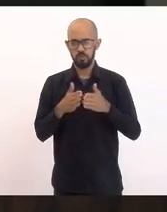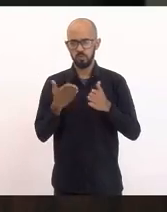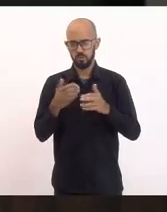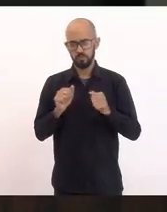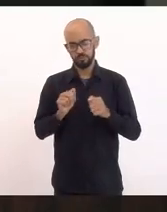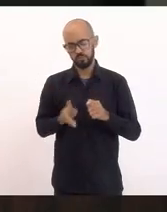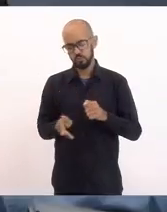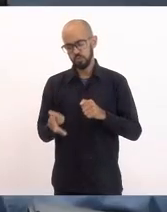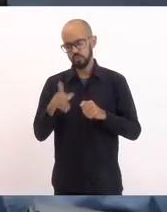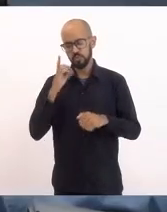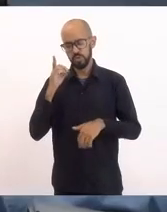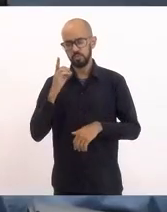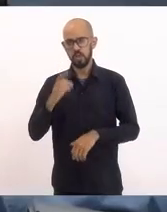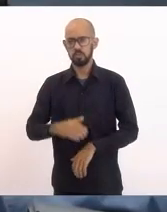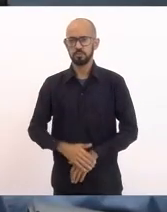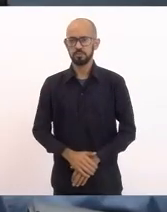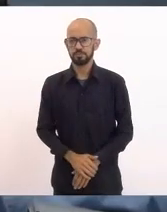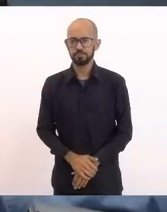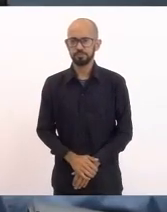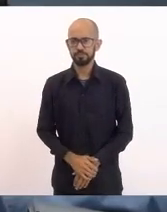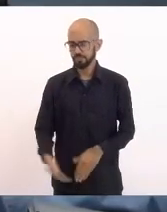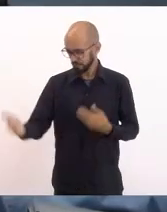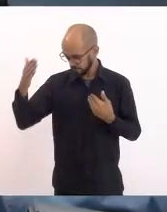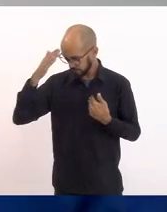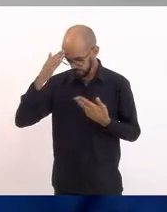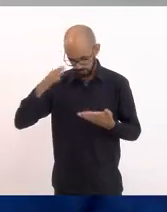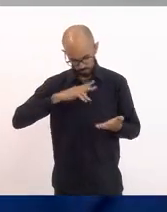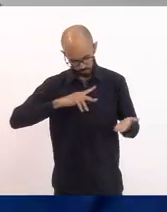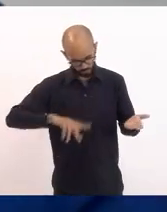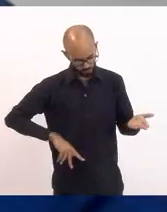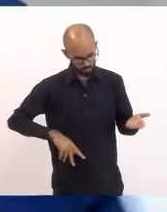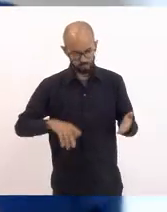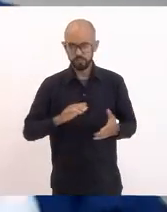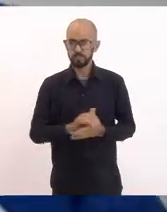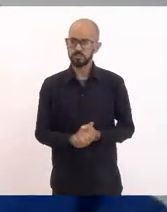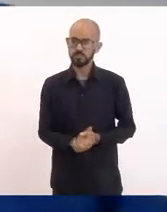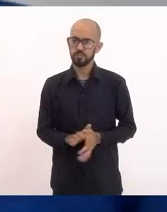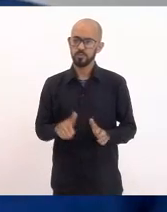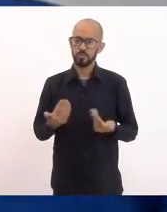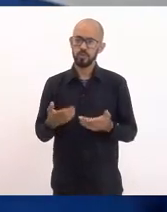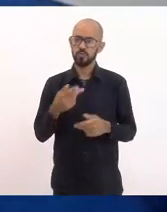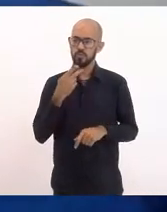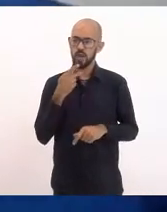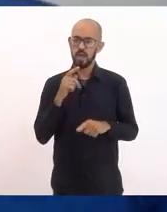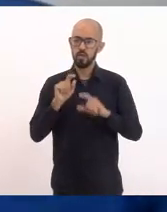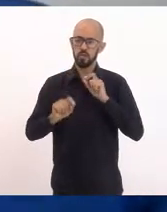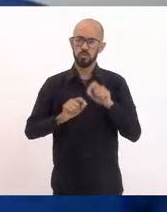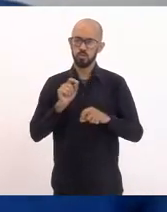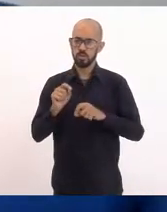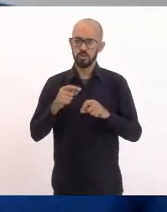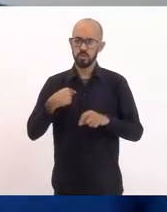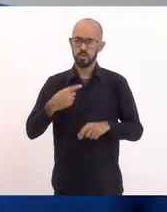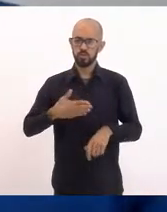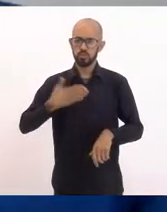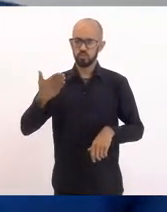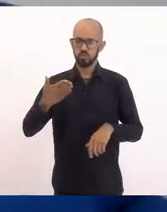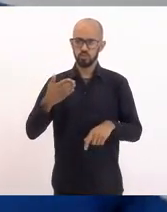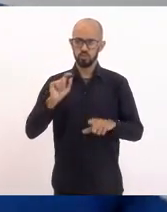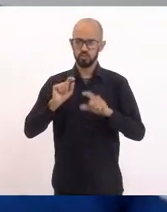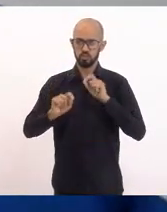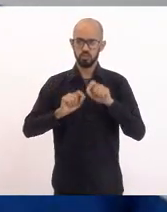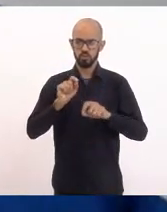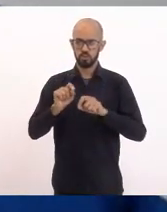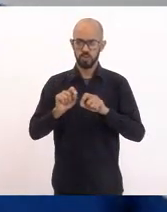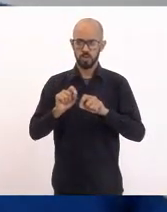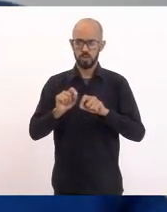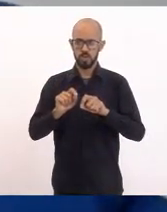continuar, deputado. Obrigado, senhor presidente. Então, dizer que muito me assusta, porque respeito muito a